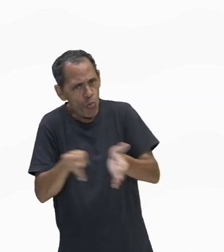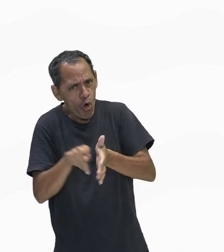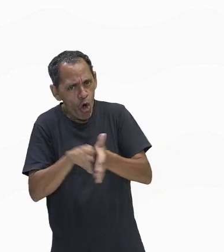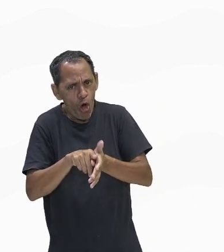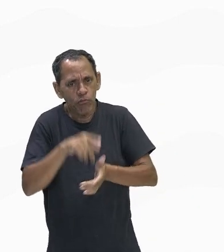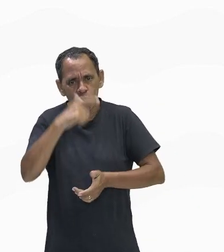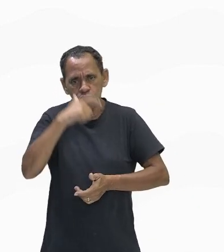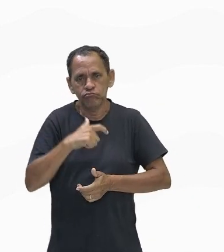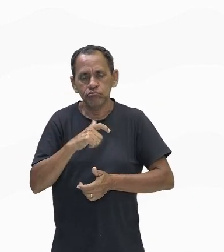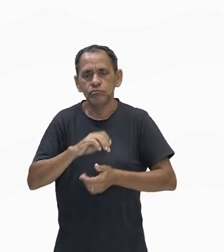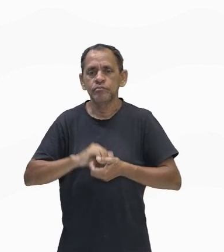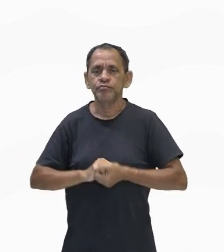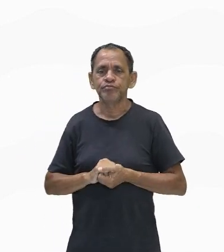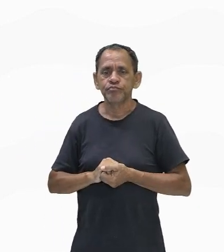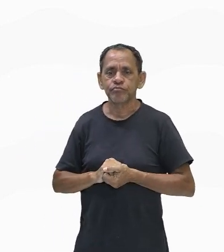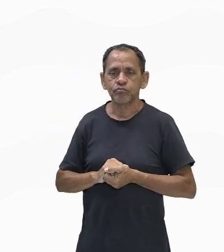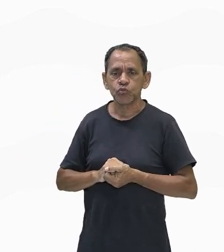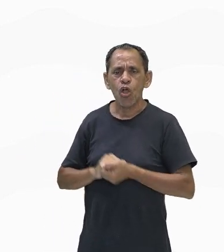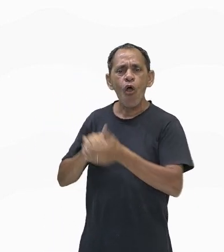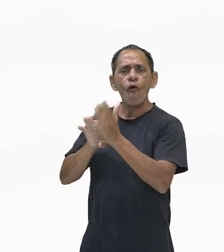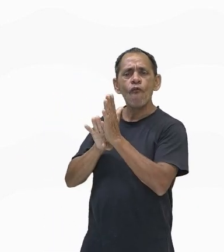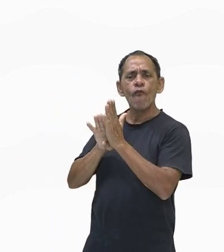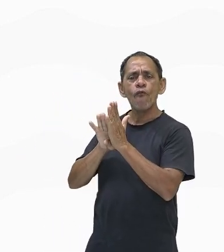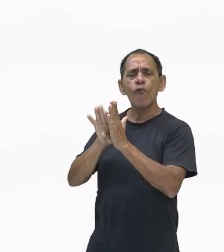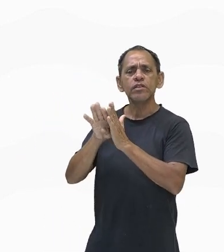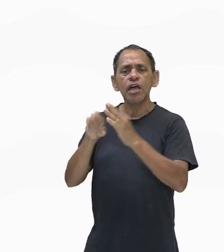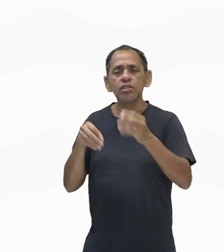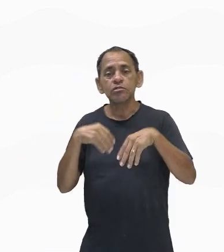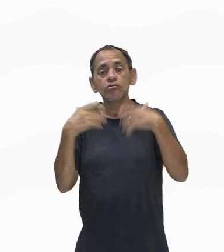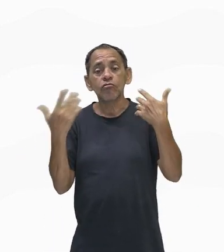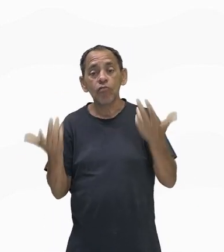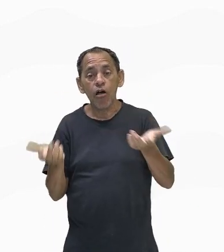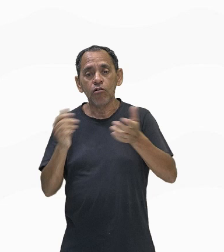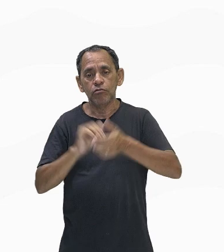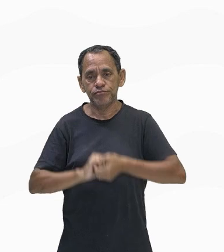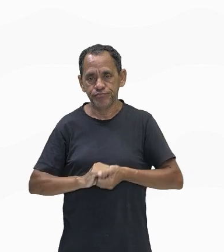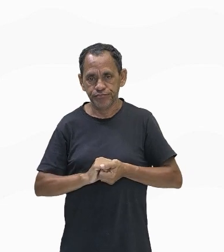as vantagens, né, do autocuidado? Por que eu devo